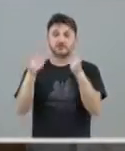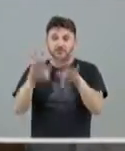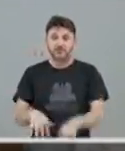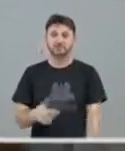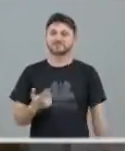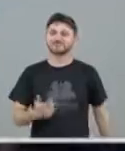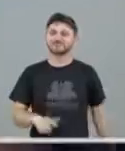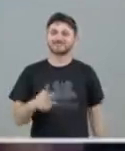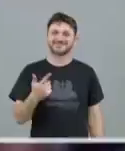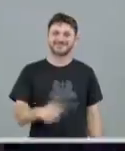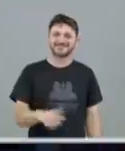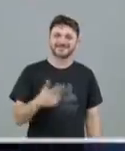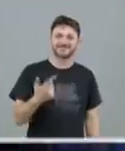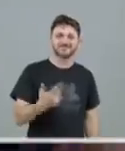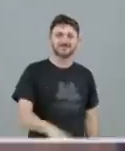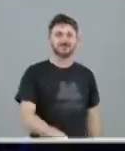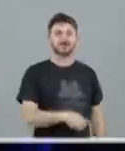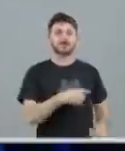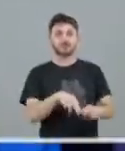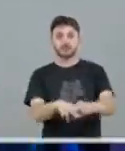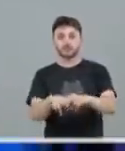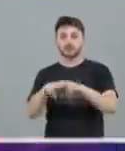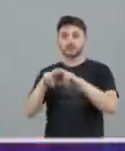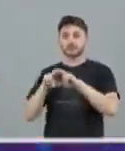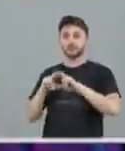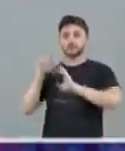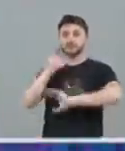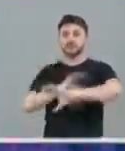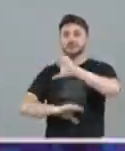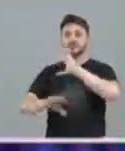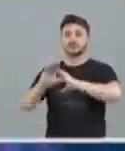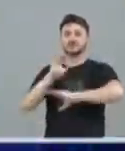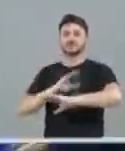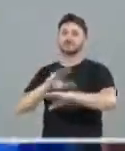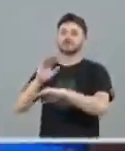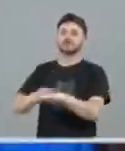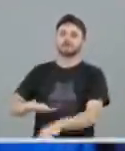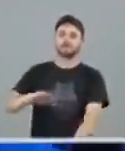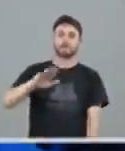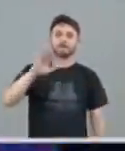em cima e canta. Por isso,